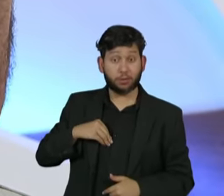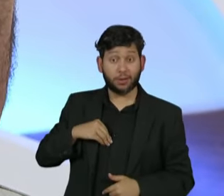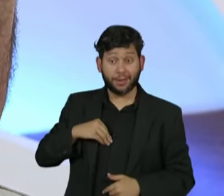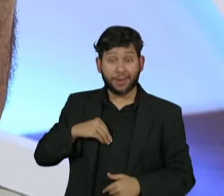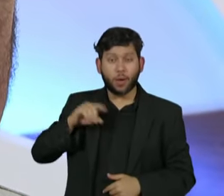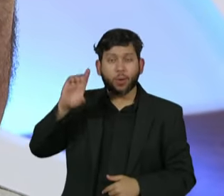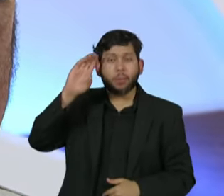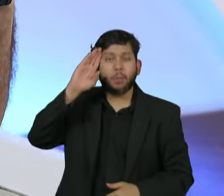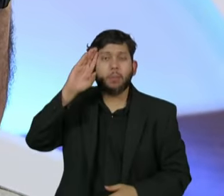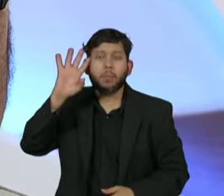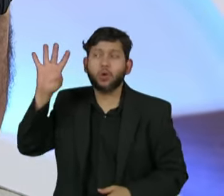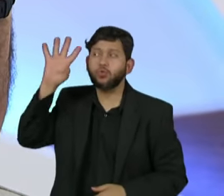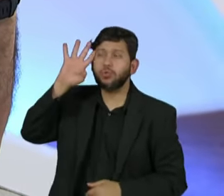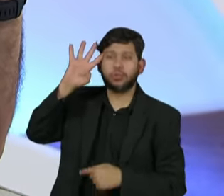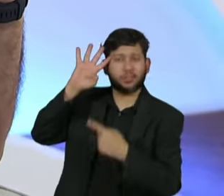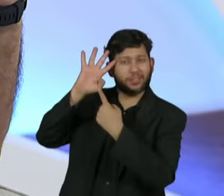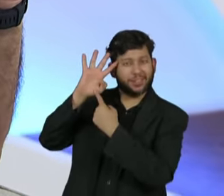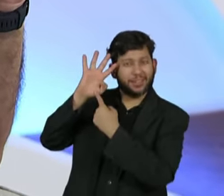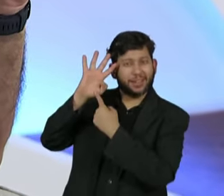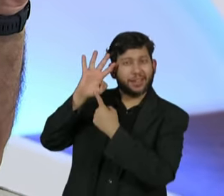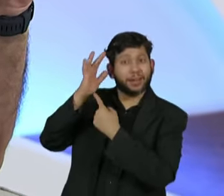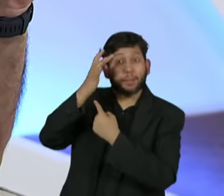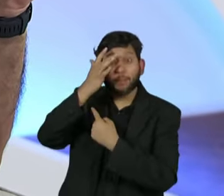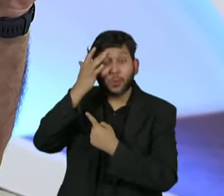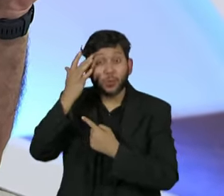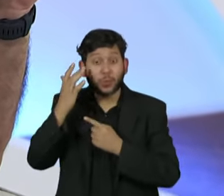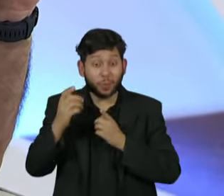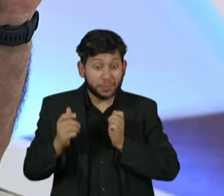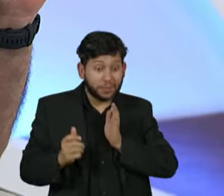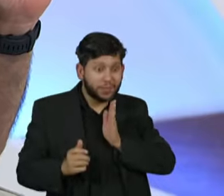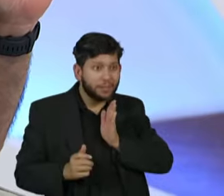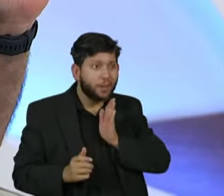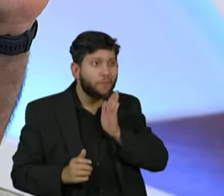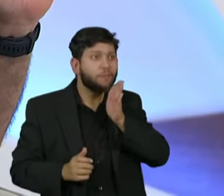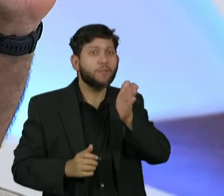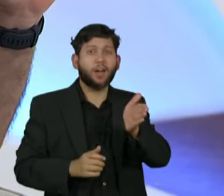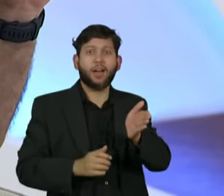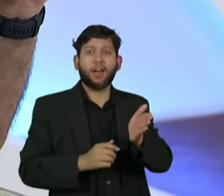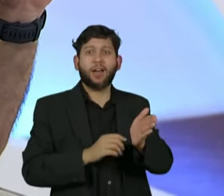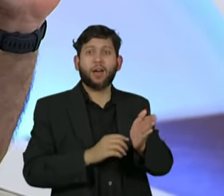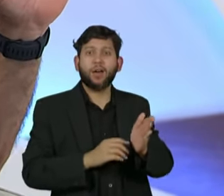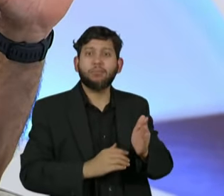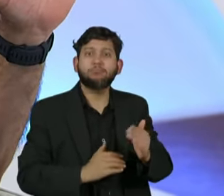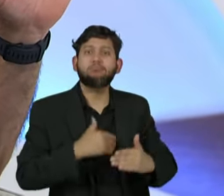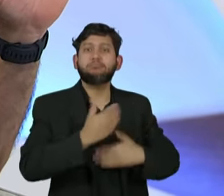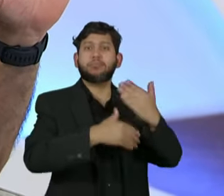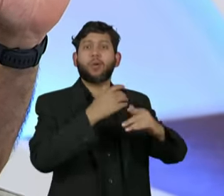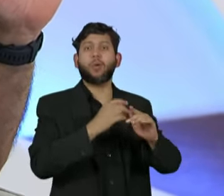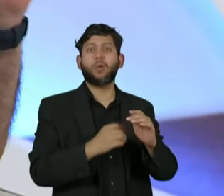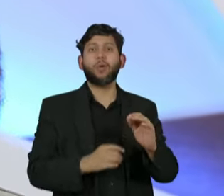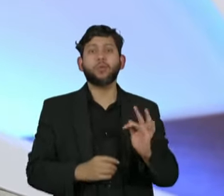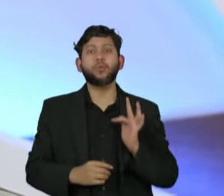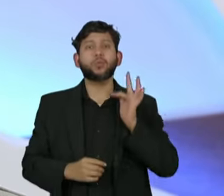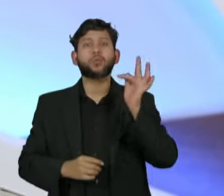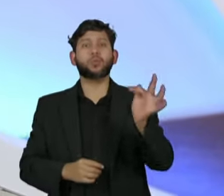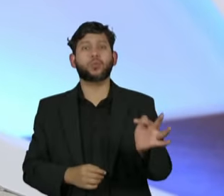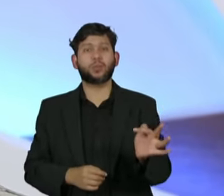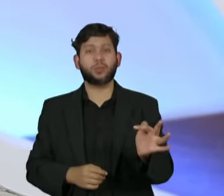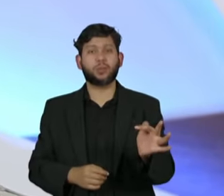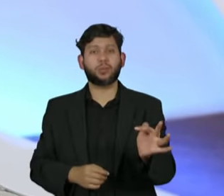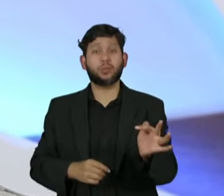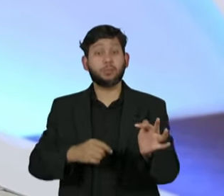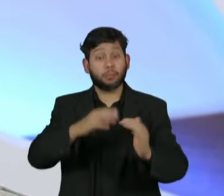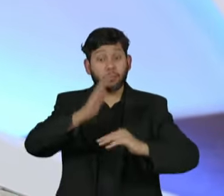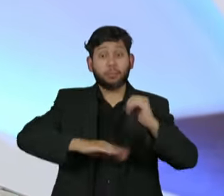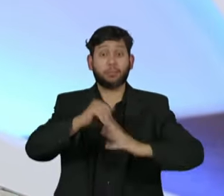essaspiração de que as pessoas deviam ir para o futuro com as tecnologias que estão vindo do Futuro em alguma coisa